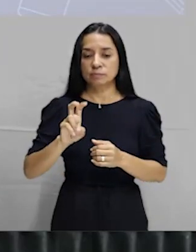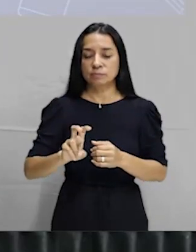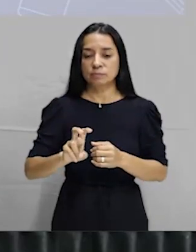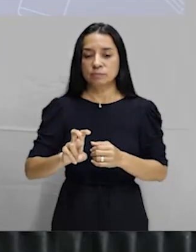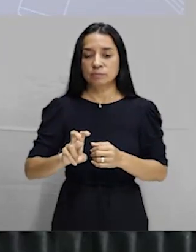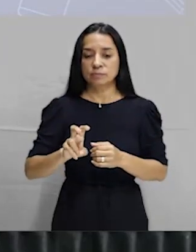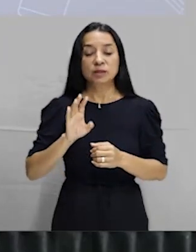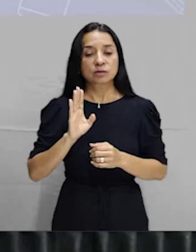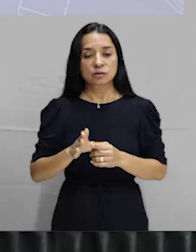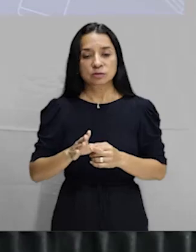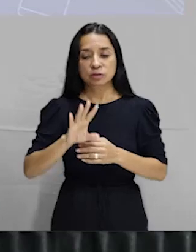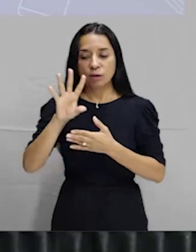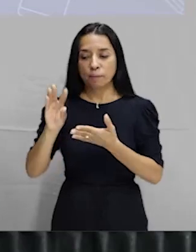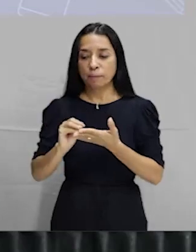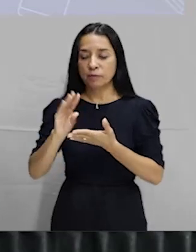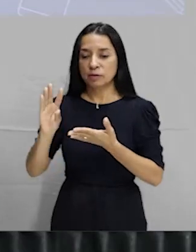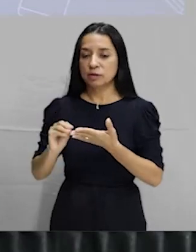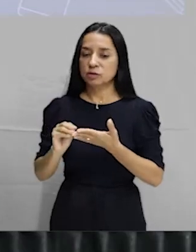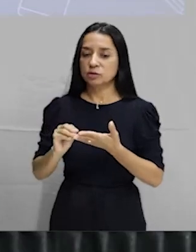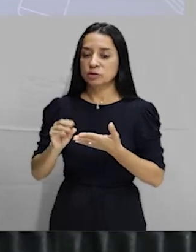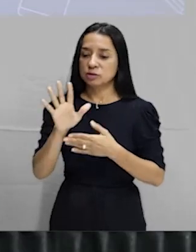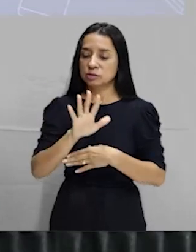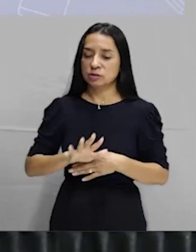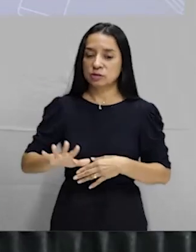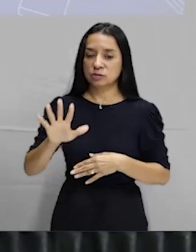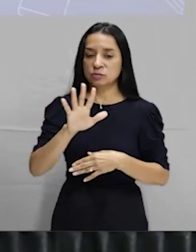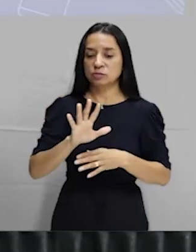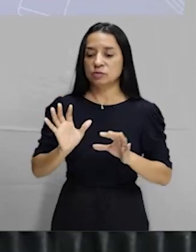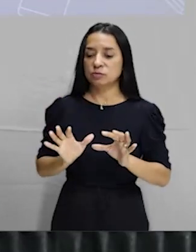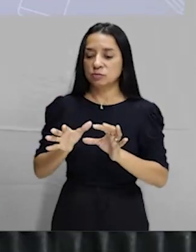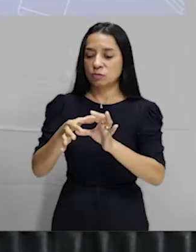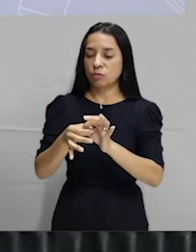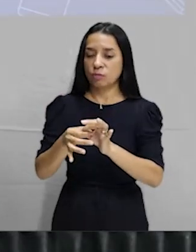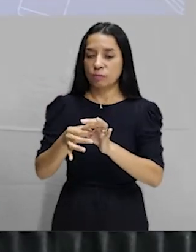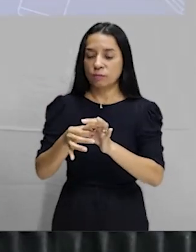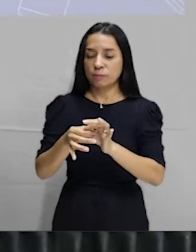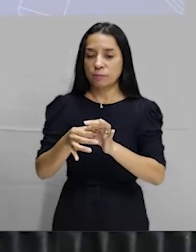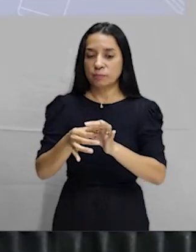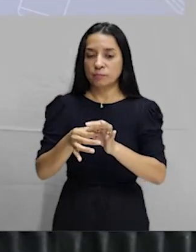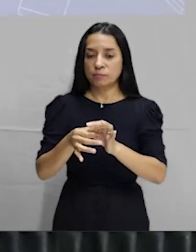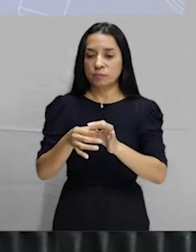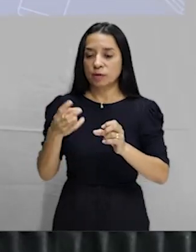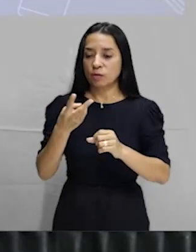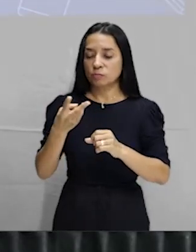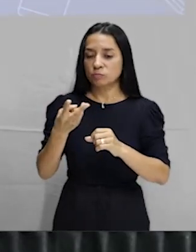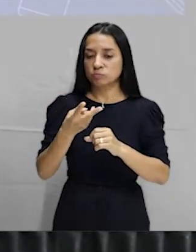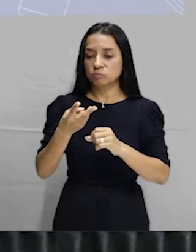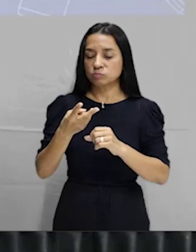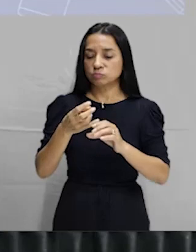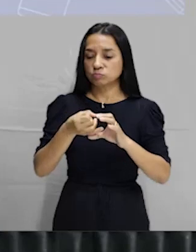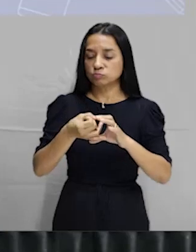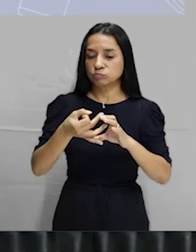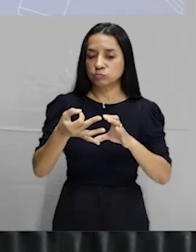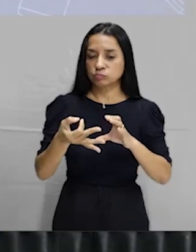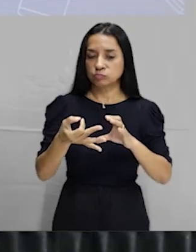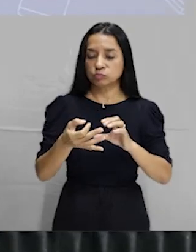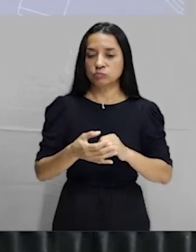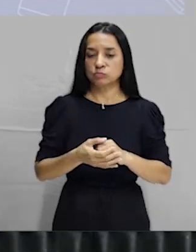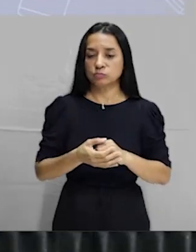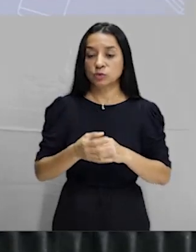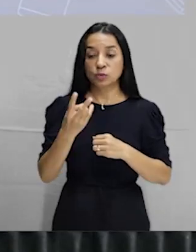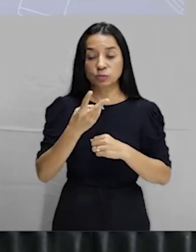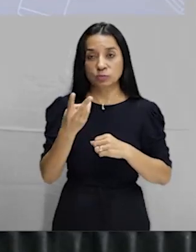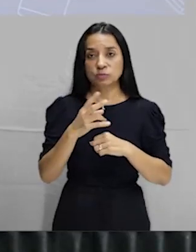já preenchi as regiões que são comuns a 2 conjuntos ou 2 doenças,